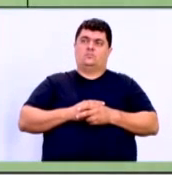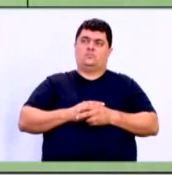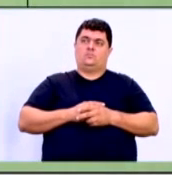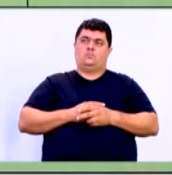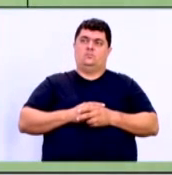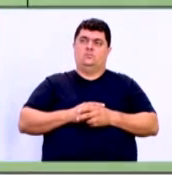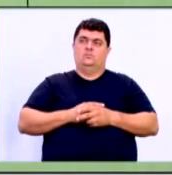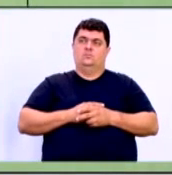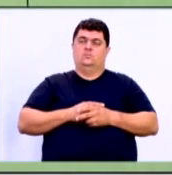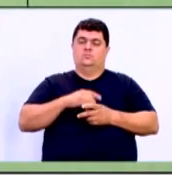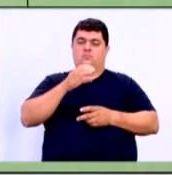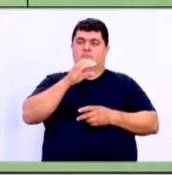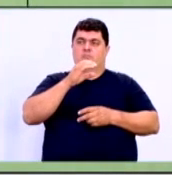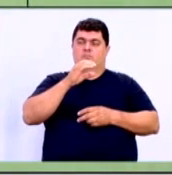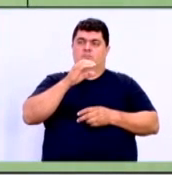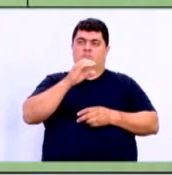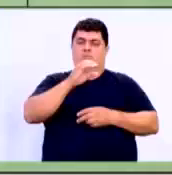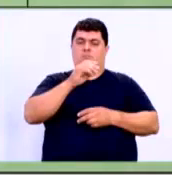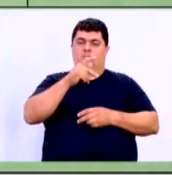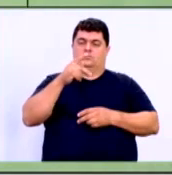o CPP